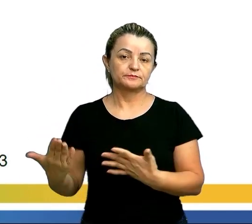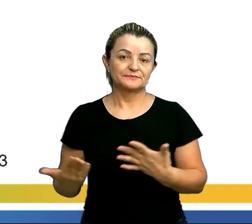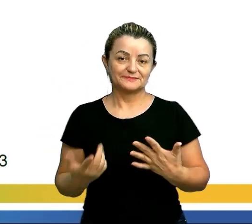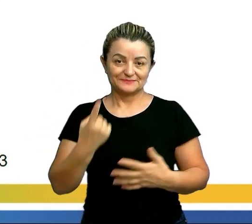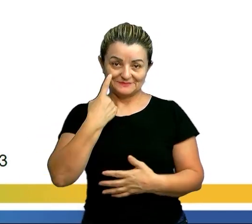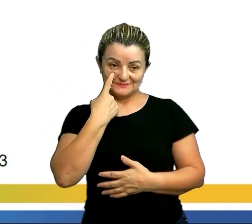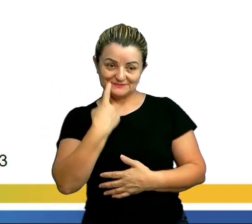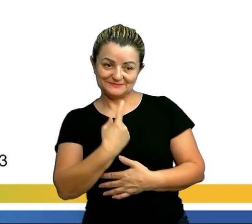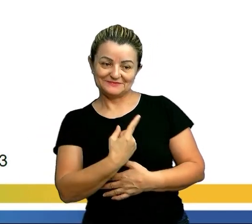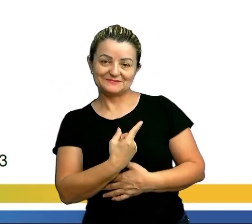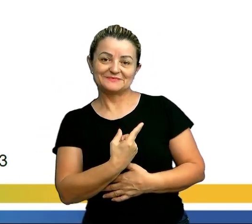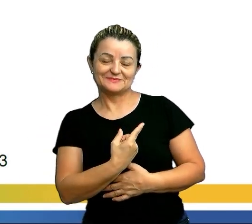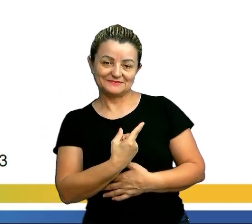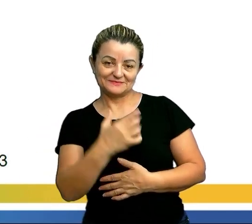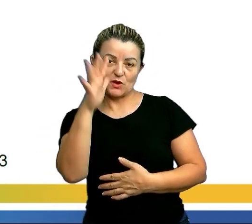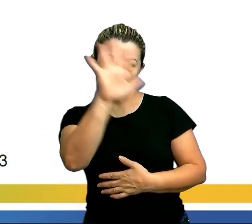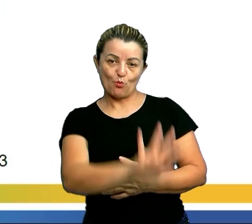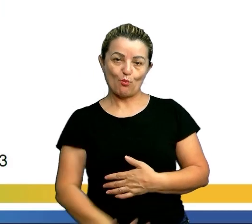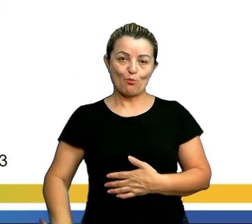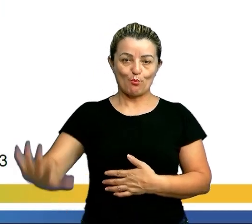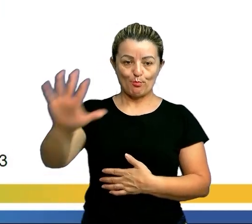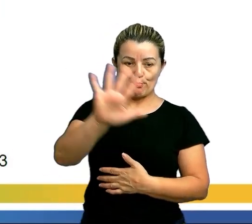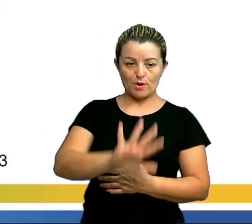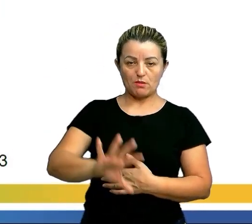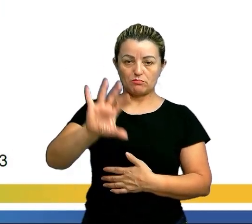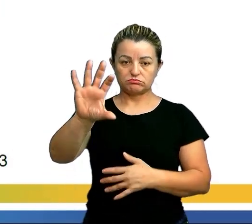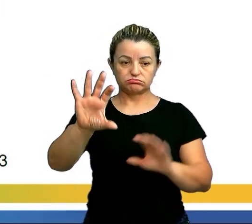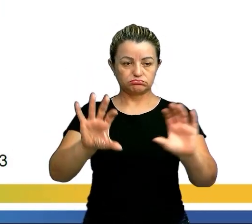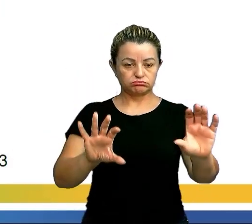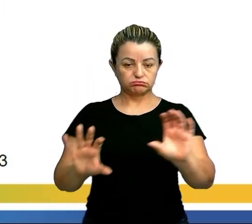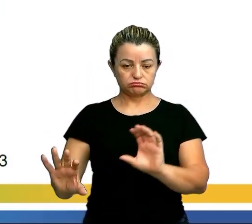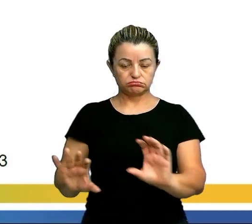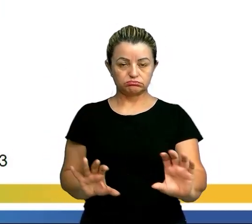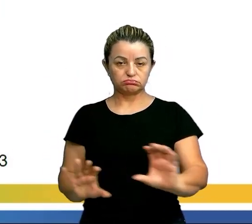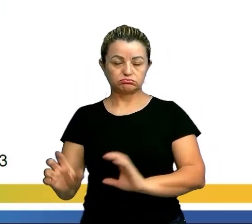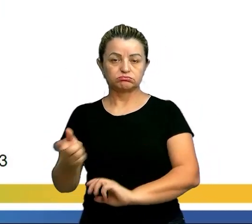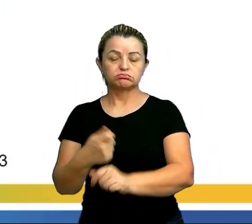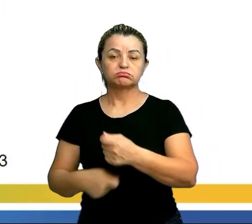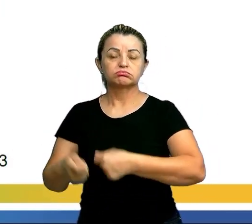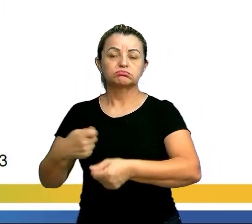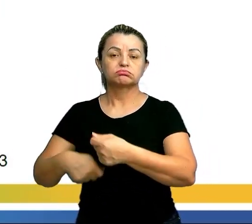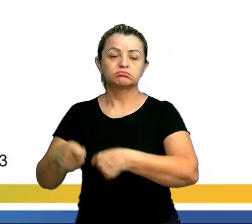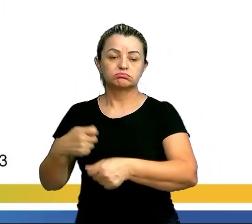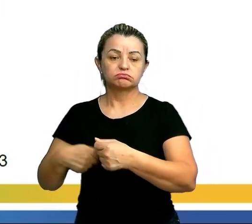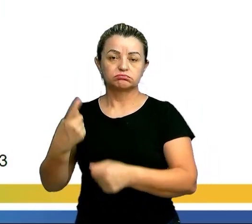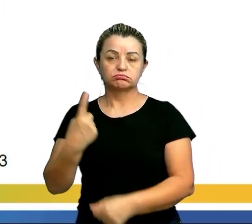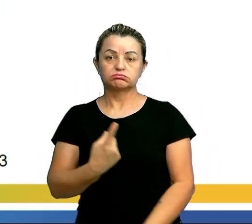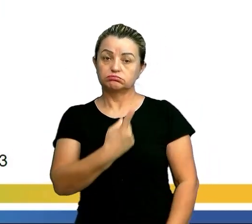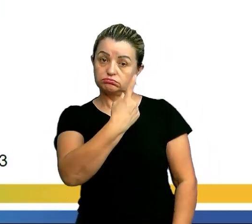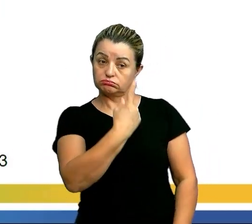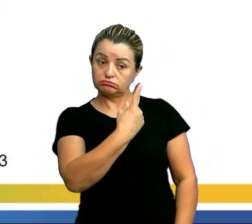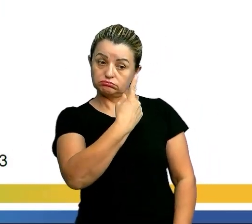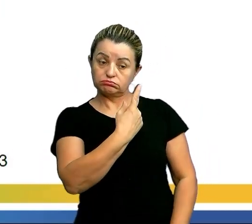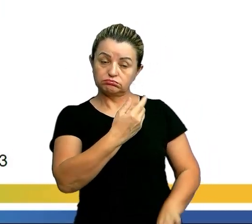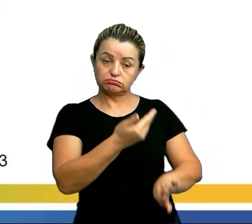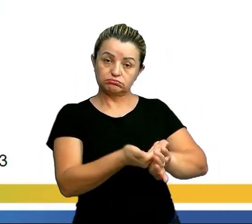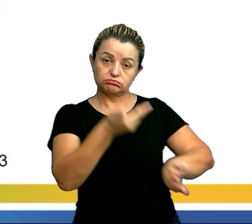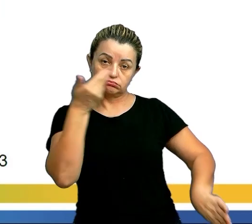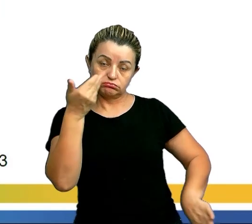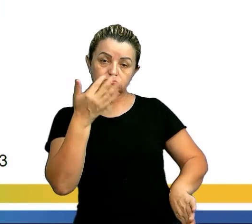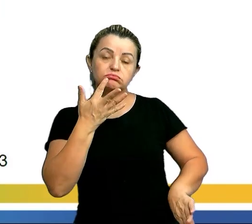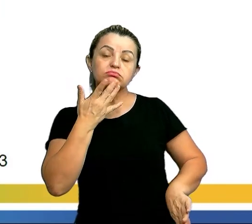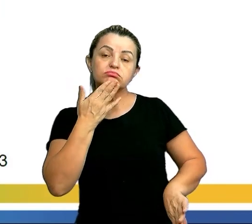uma olhadinha no nosso mapa de blocos econômicos do nosso planetinha Terra. Logo acima nós temos aí eles separados por